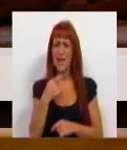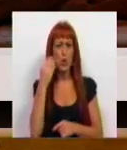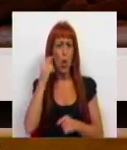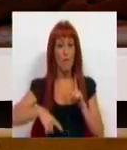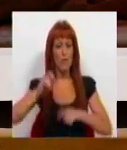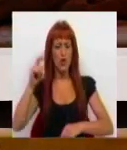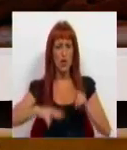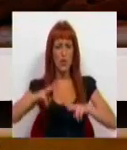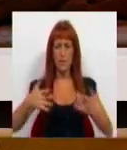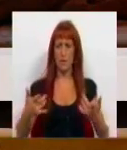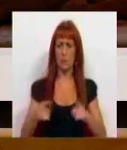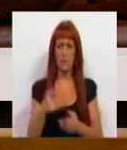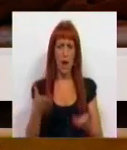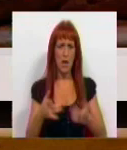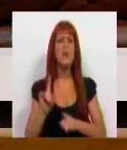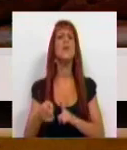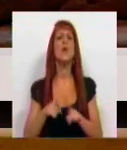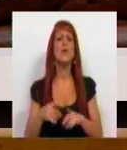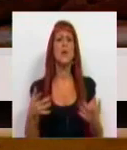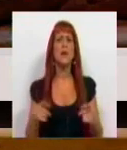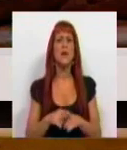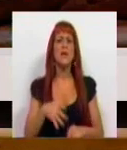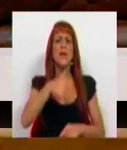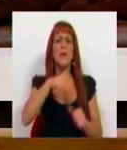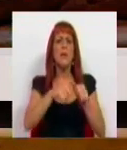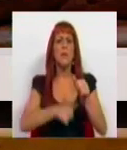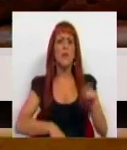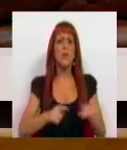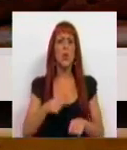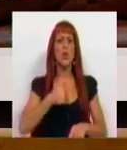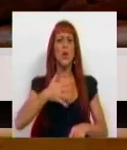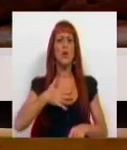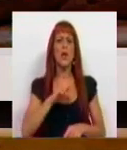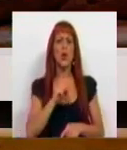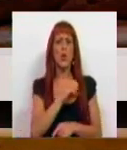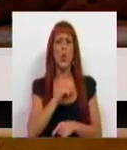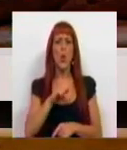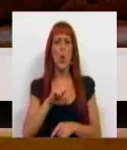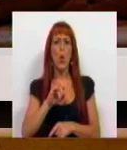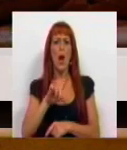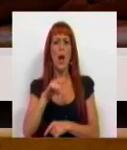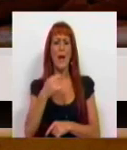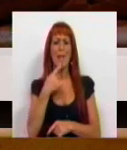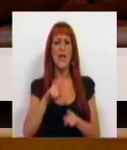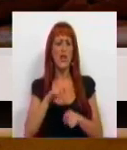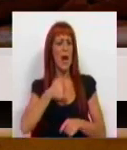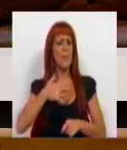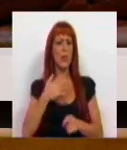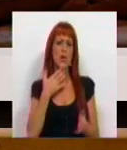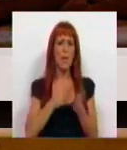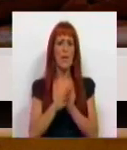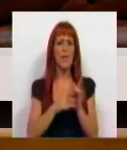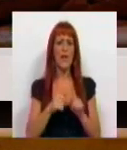fugiu ao fisco é equiparável às declarações do dono da Google a comentar o facto da empresa usar